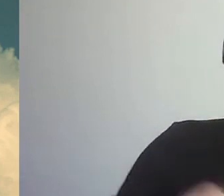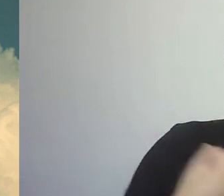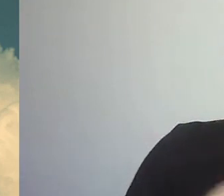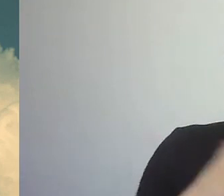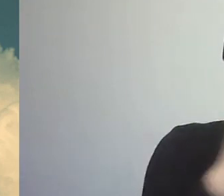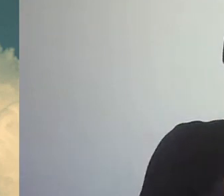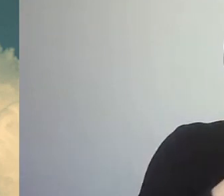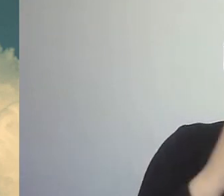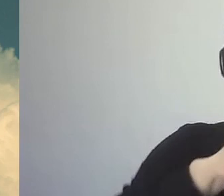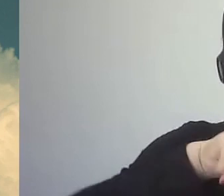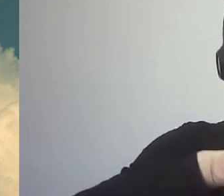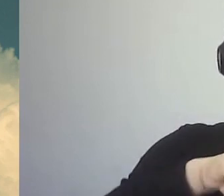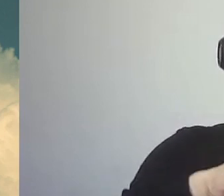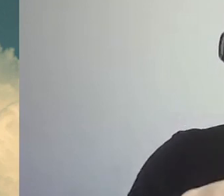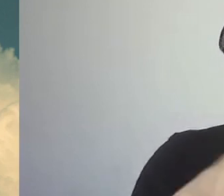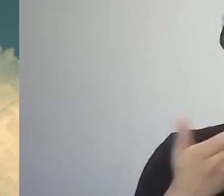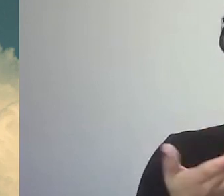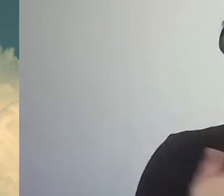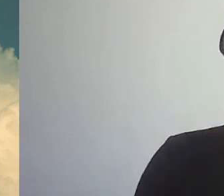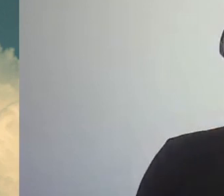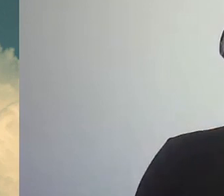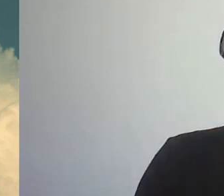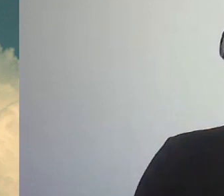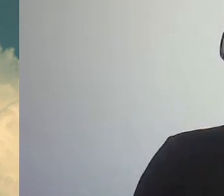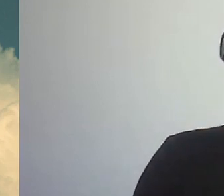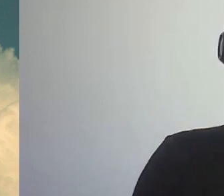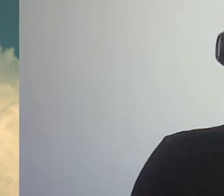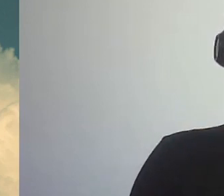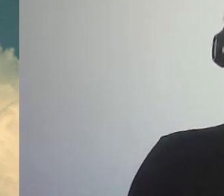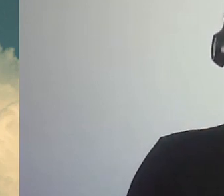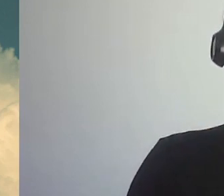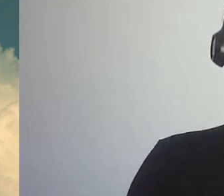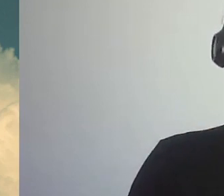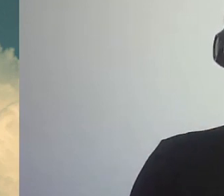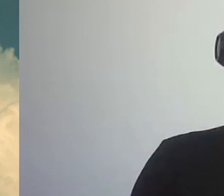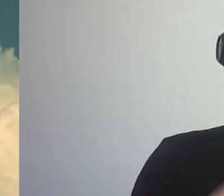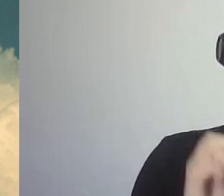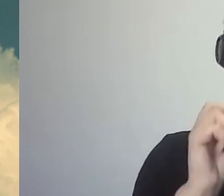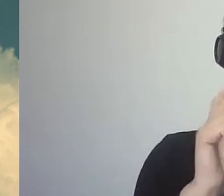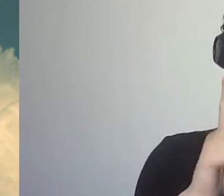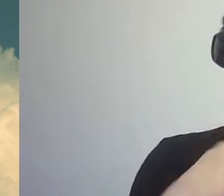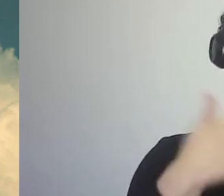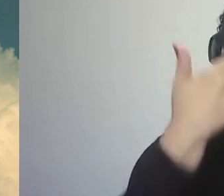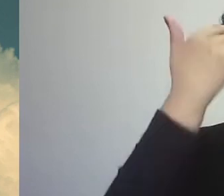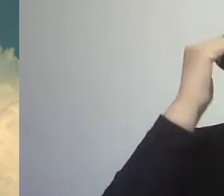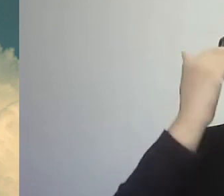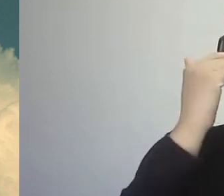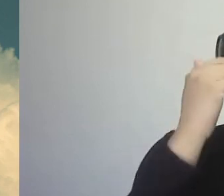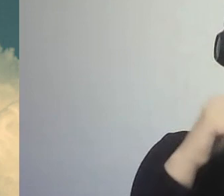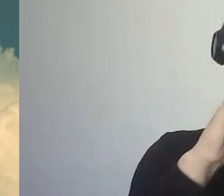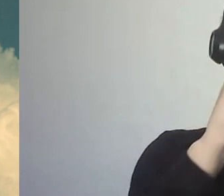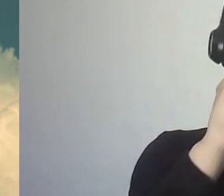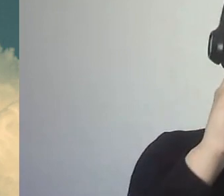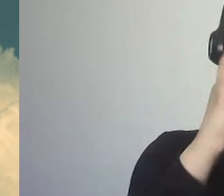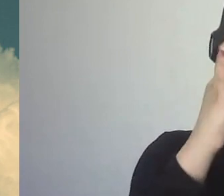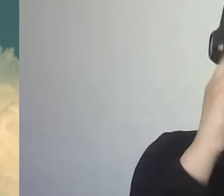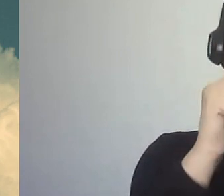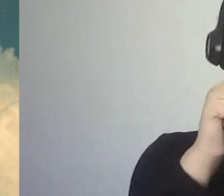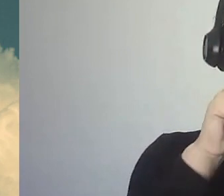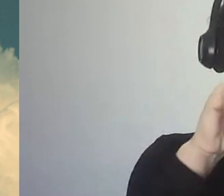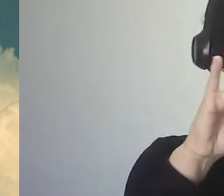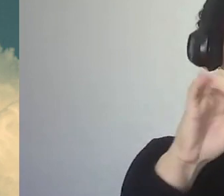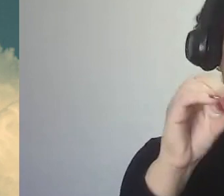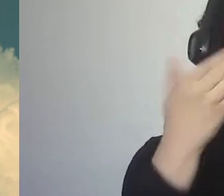de maturidade de um board tá o prendedor o Otávio respondeu que foi